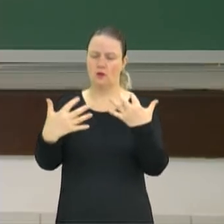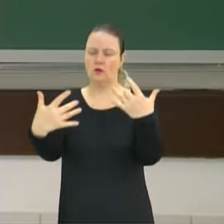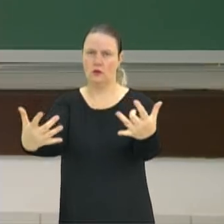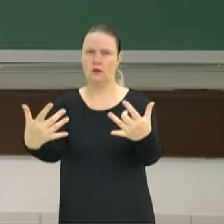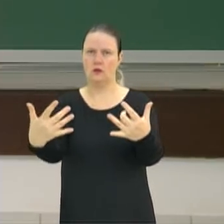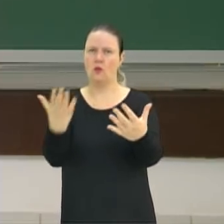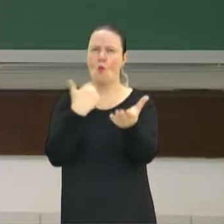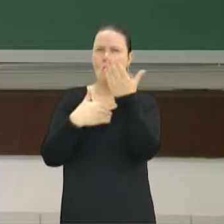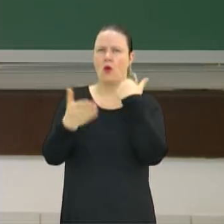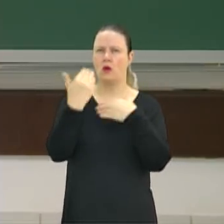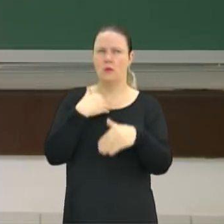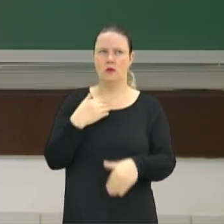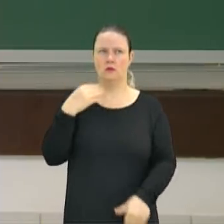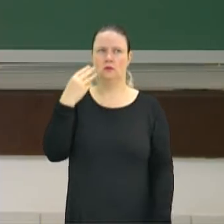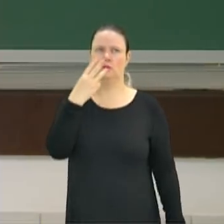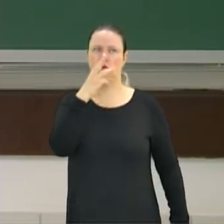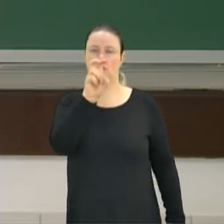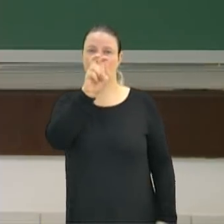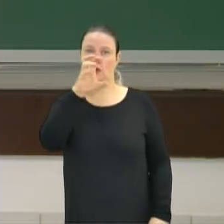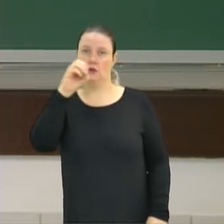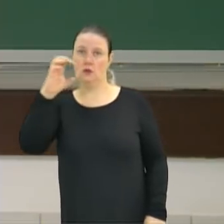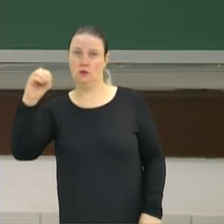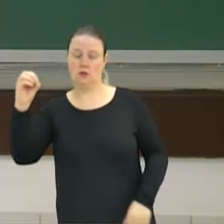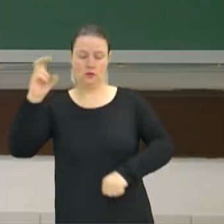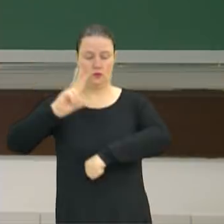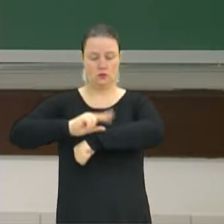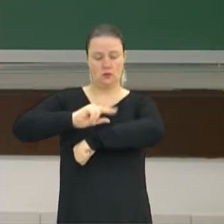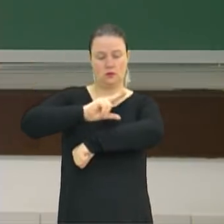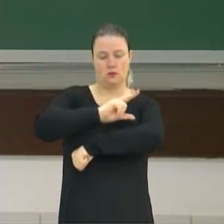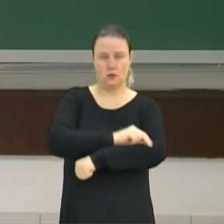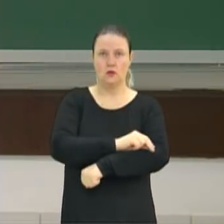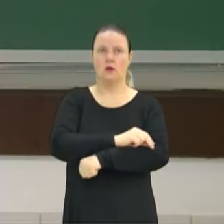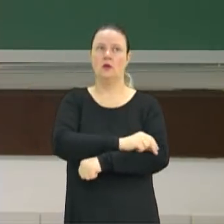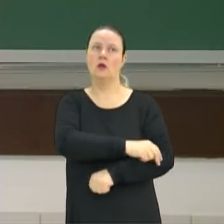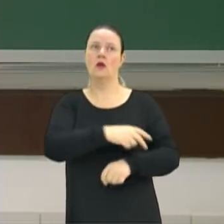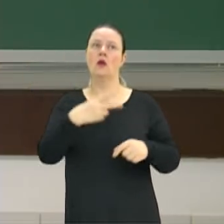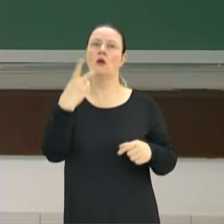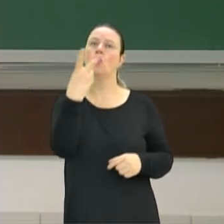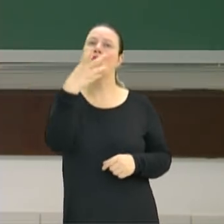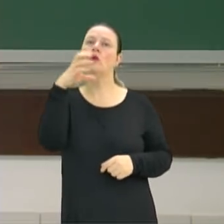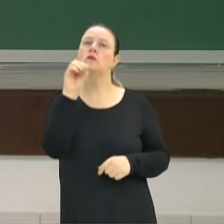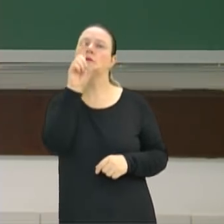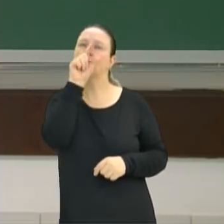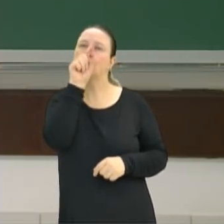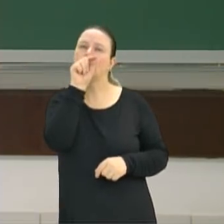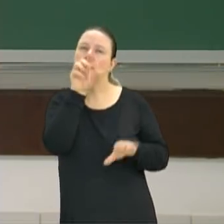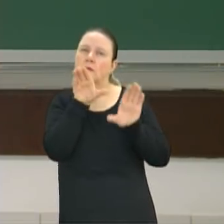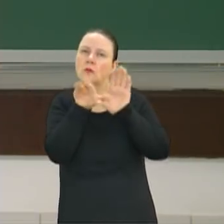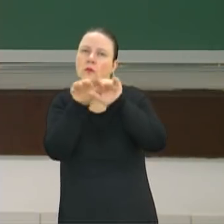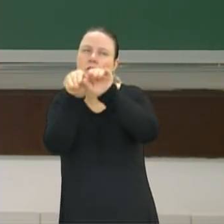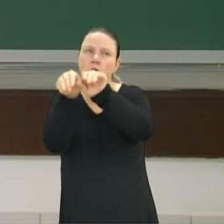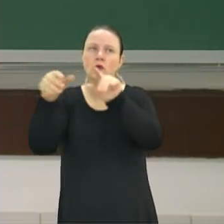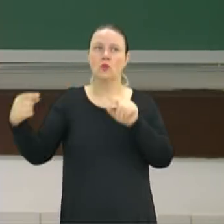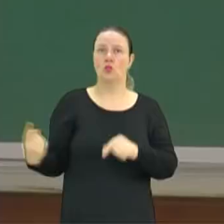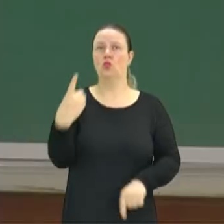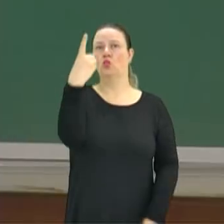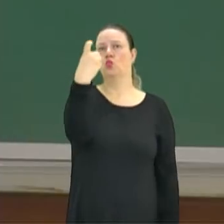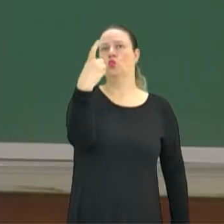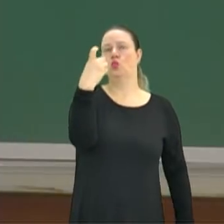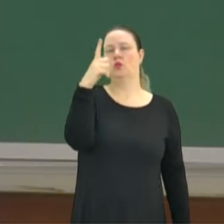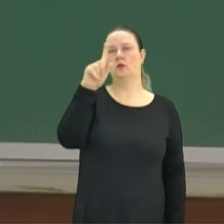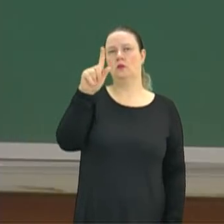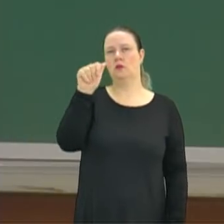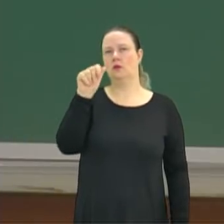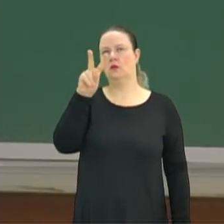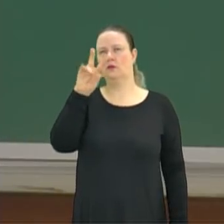por 500 gafanhotos, que são consumidos por 20 pardais, que são consumidos por um único gavião. Então, também